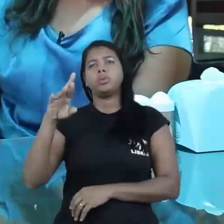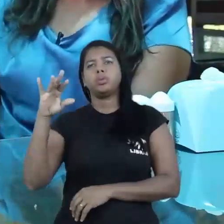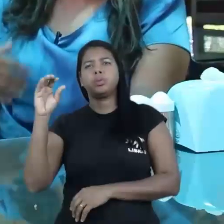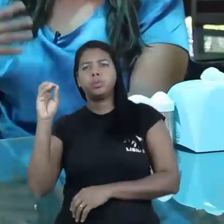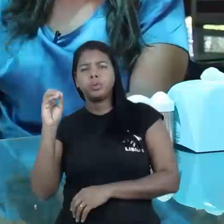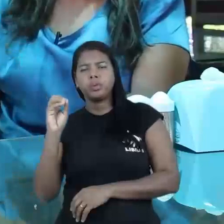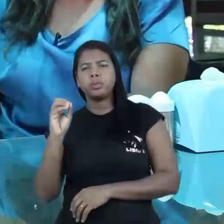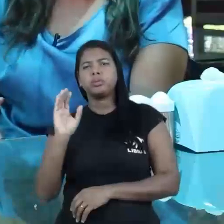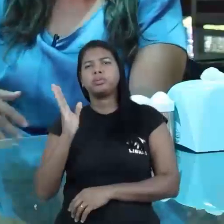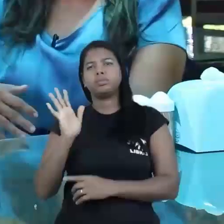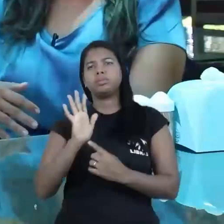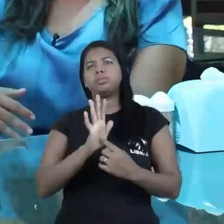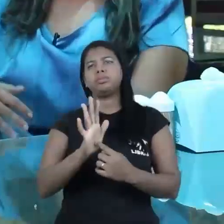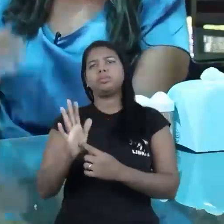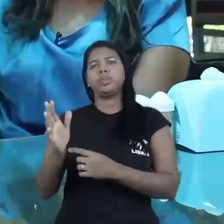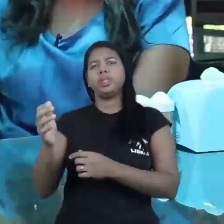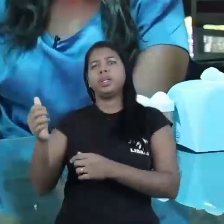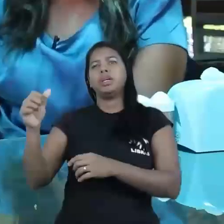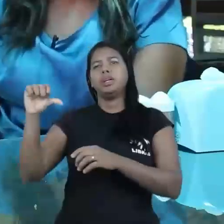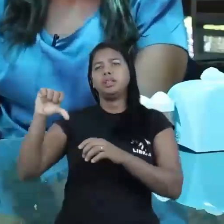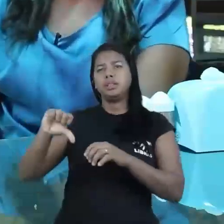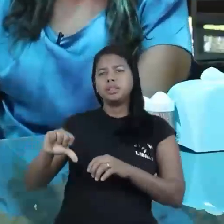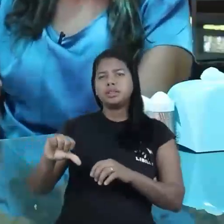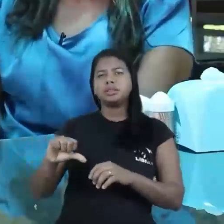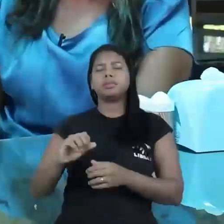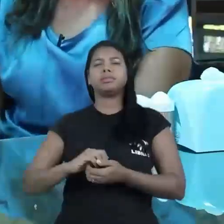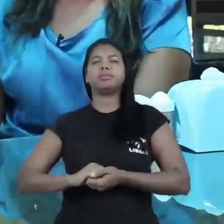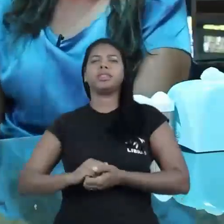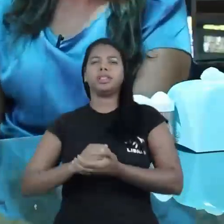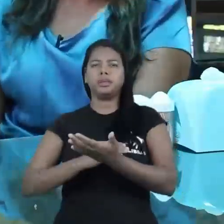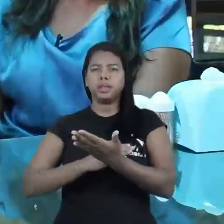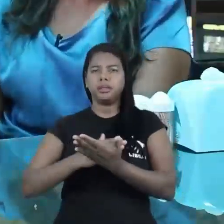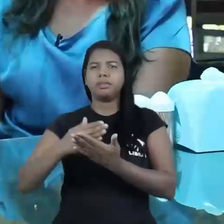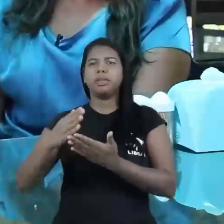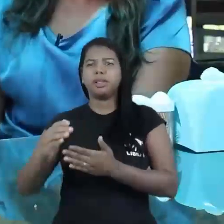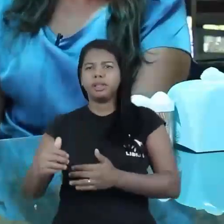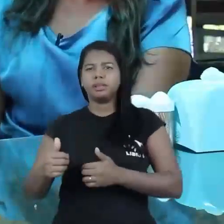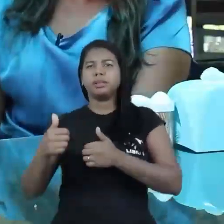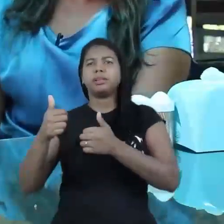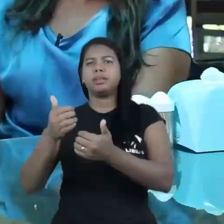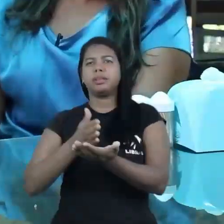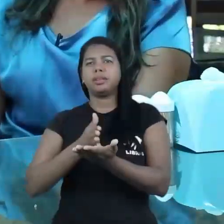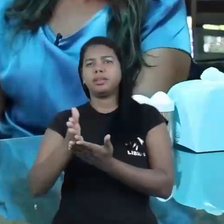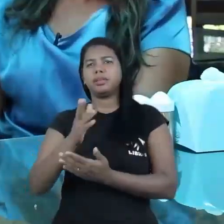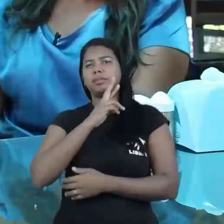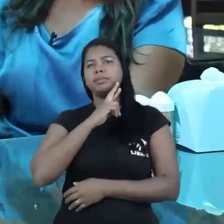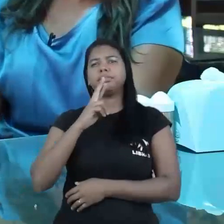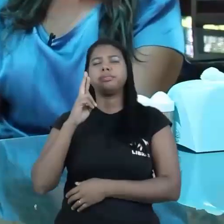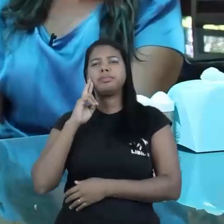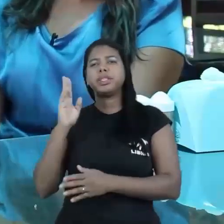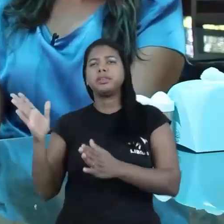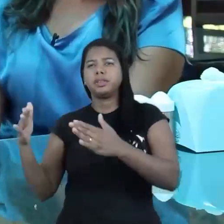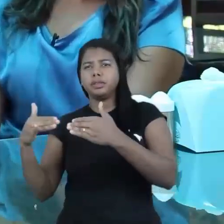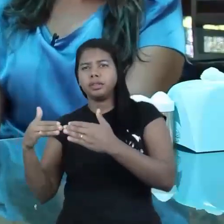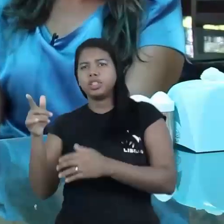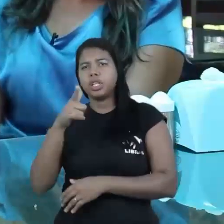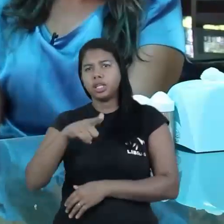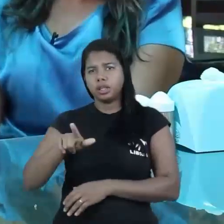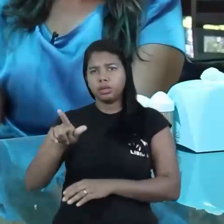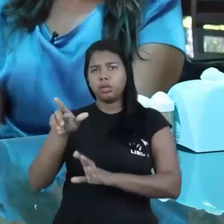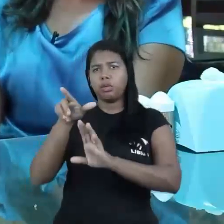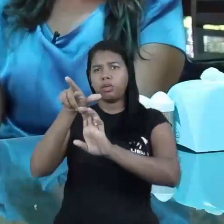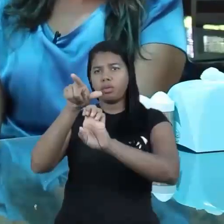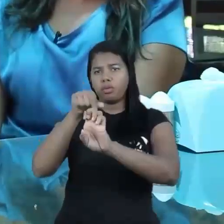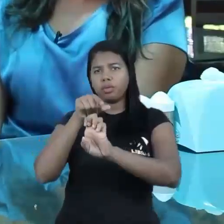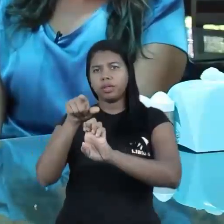Aí já volta tudo da estaca zero, né, Tiago? Foi a segunda queda. Onde a gente realmente teve que fechar novamente, porque do